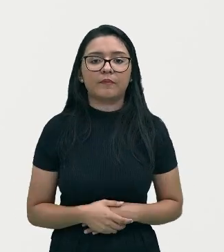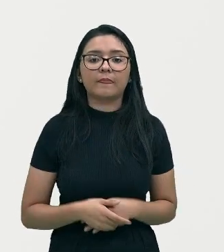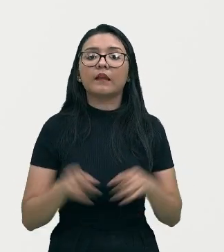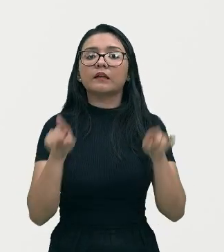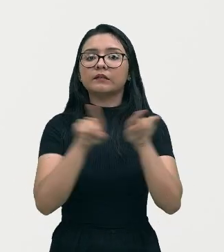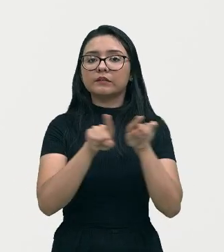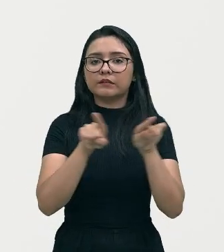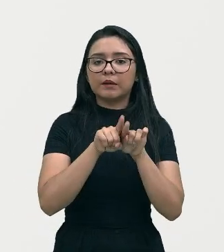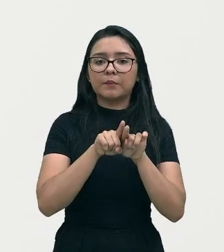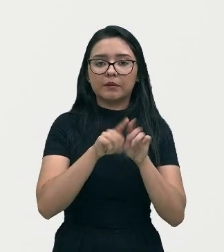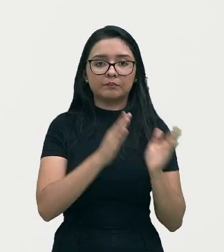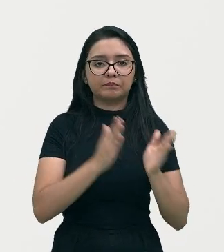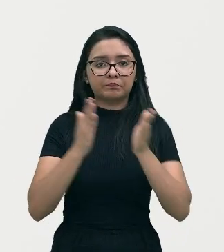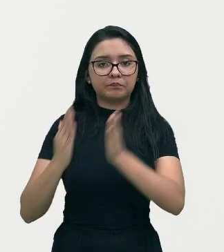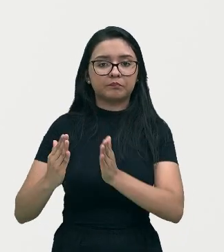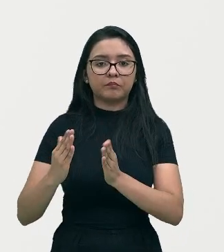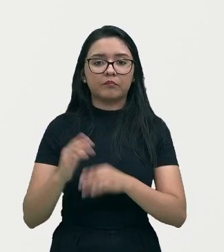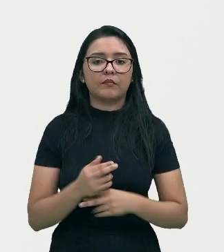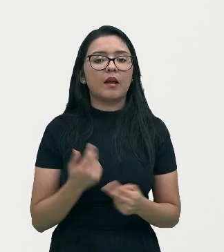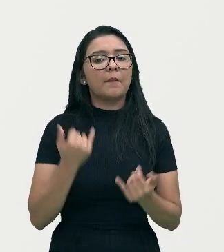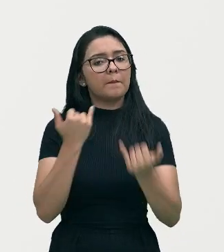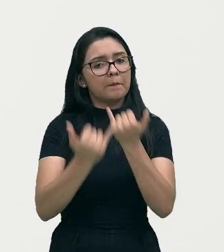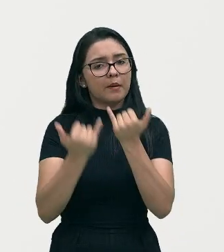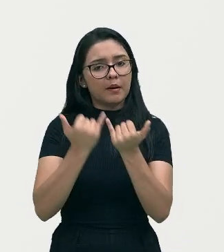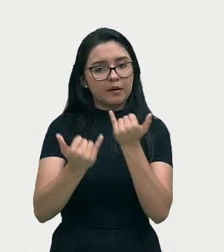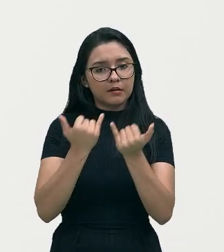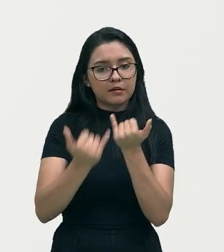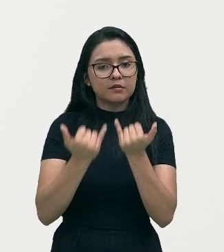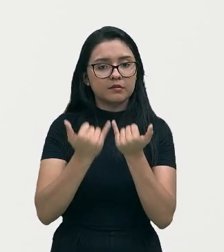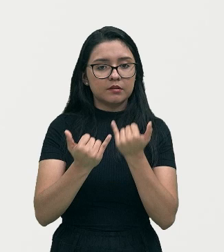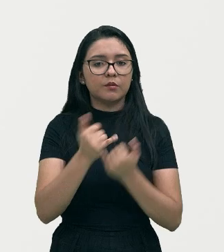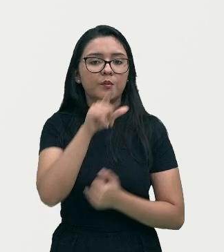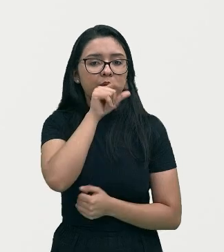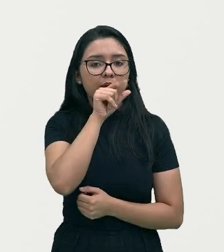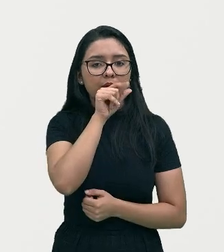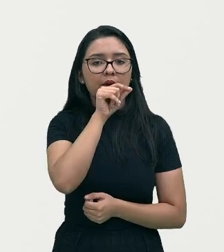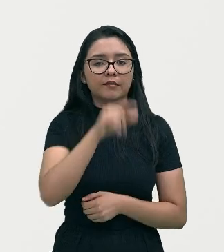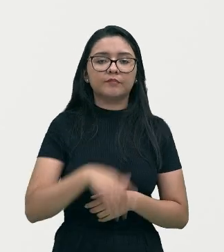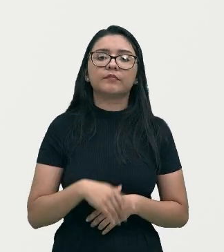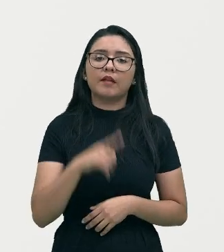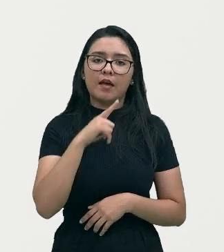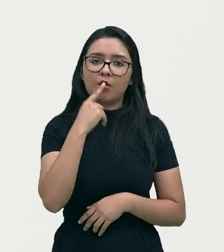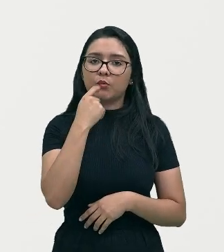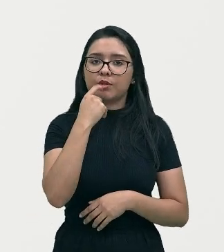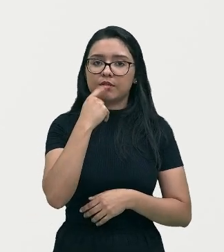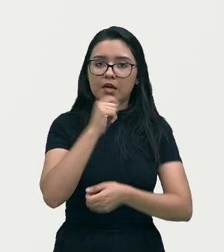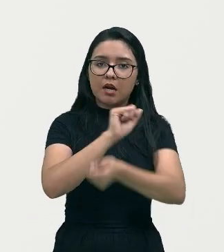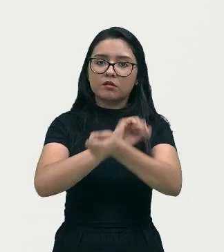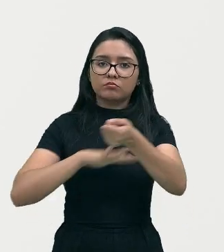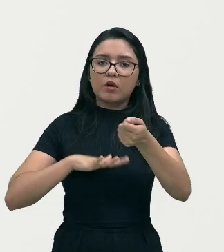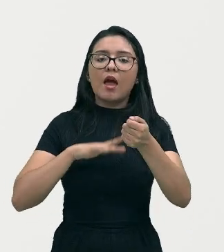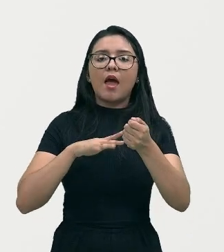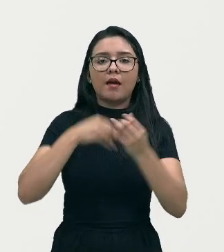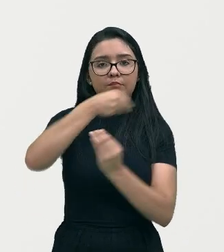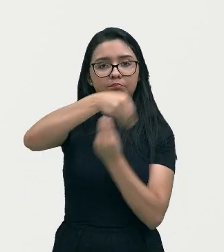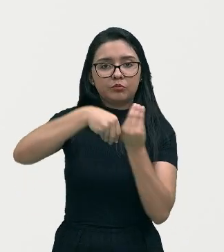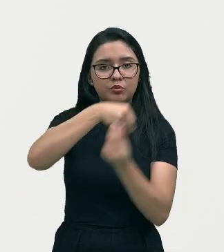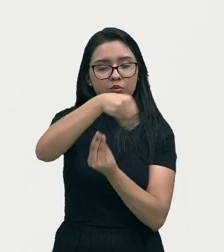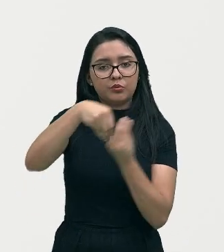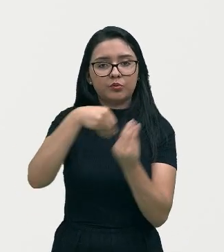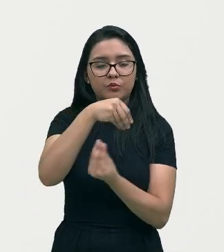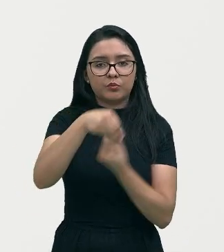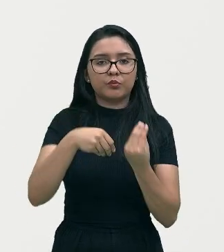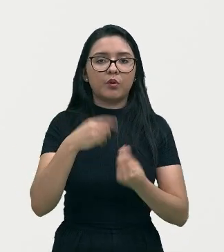também tem, bem parecido aqui com as aves, né? Também vai ter ali a mistura do sangue, né? A gente tem aí a